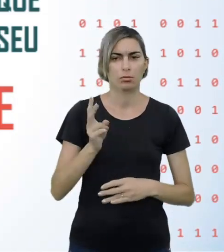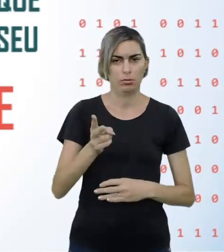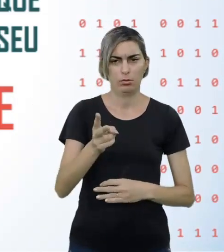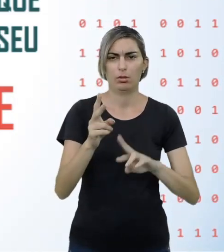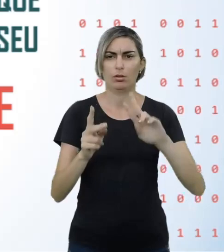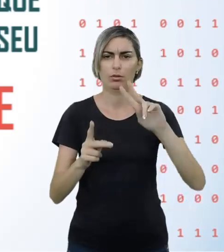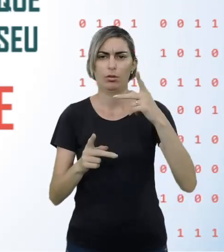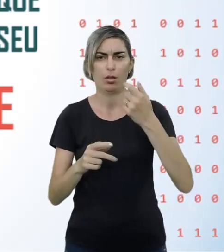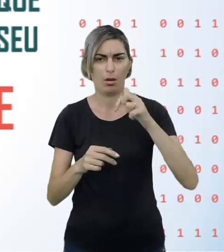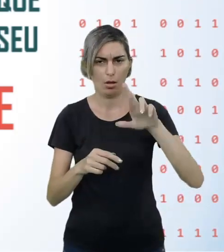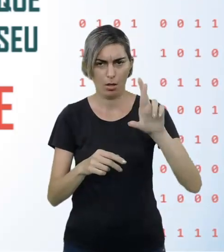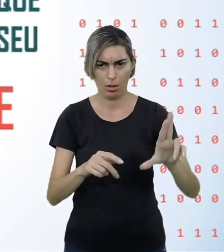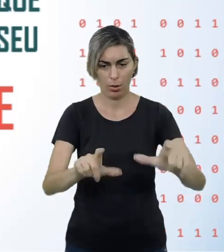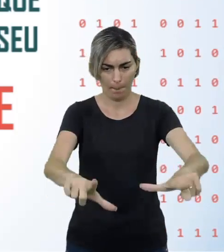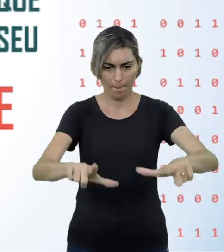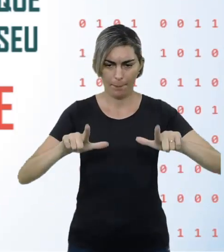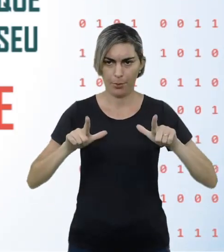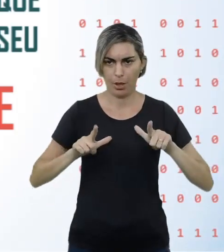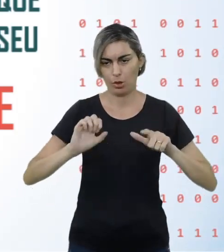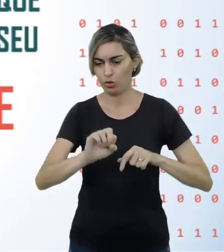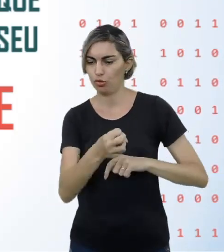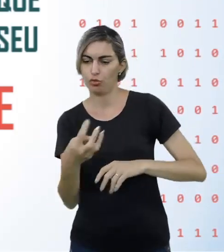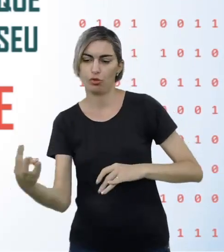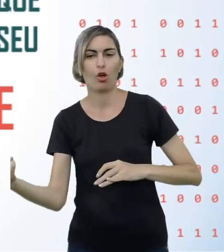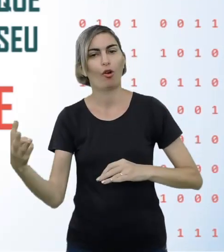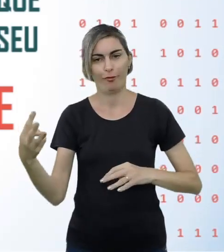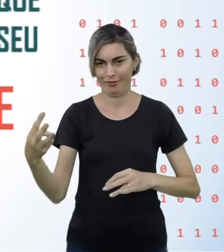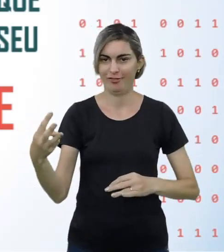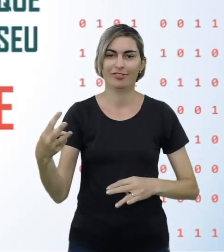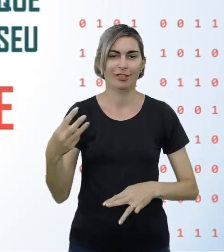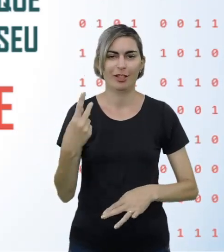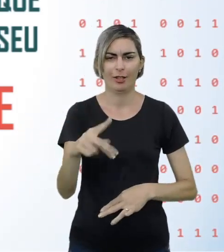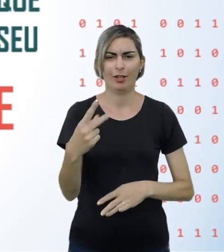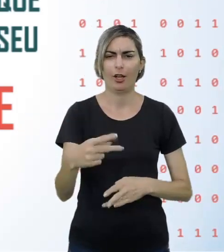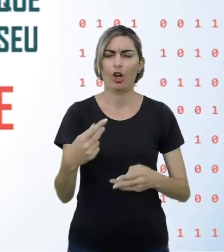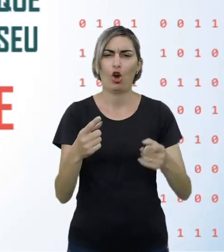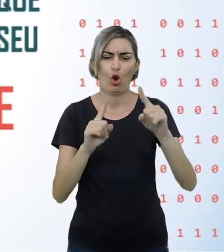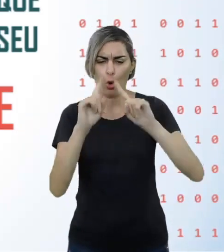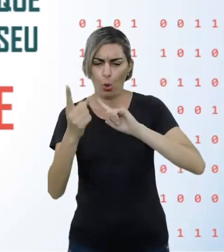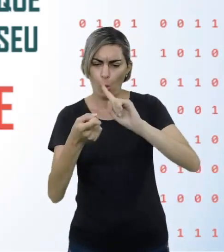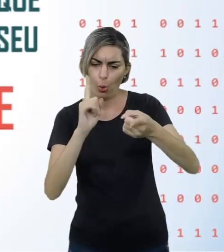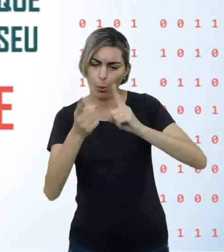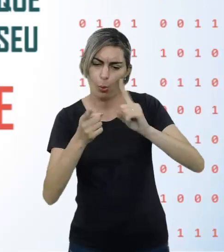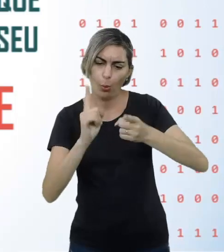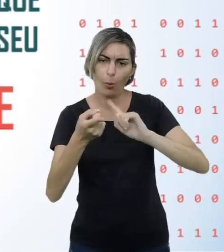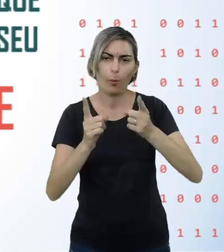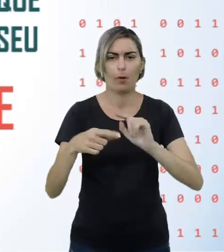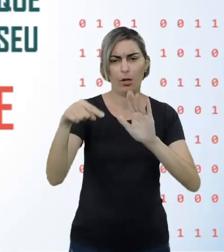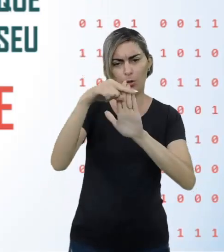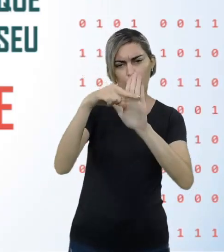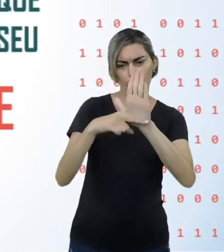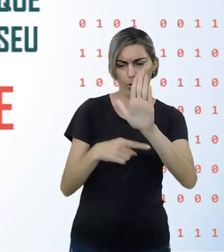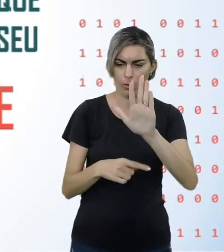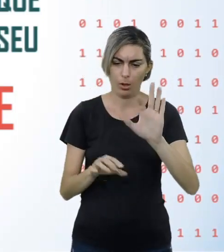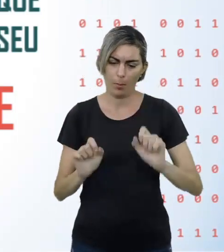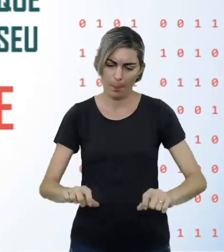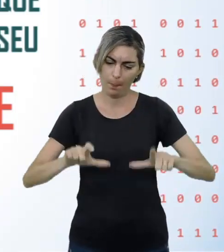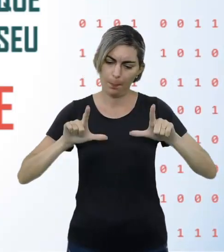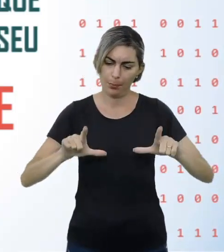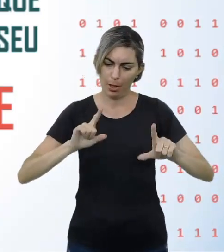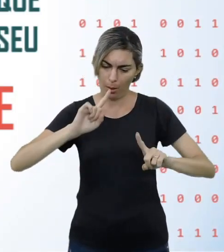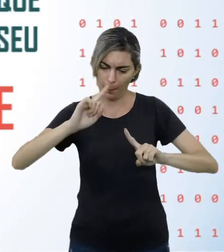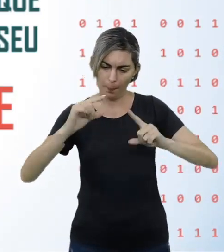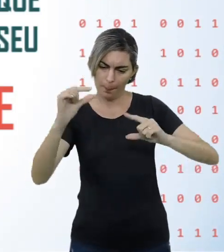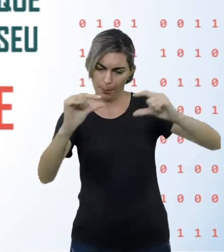de hardware a placa propriamente dita, e nós temos de software aquela série de comandos que a gente programa a placa. Então